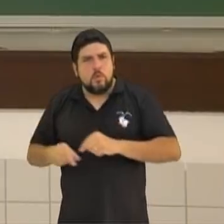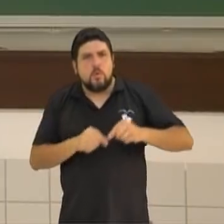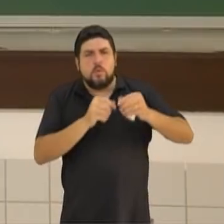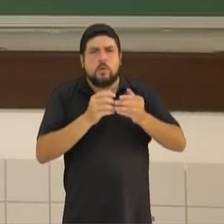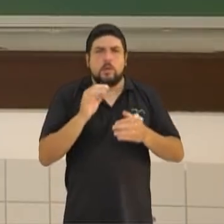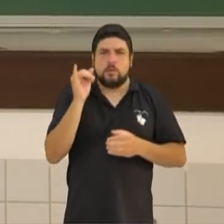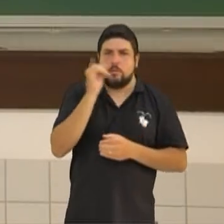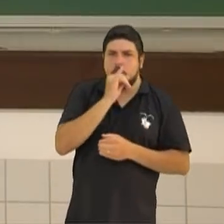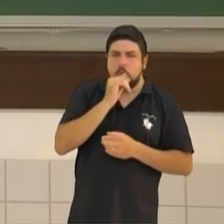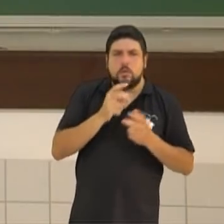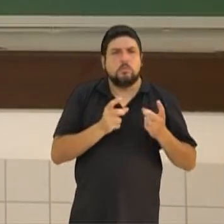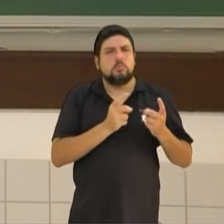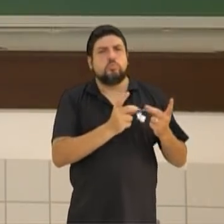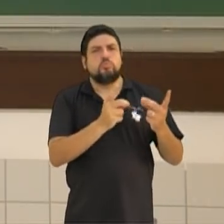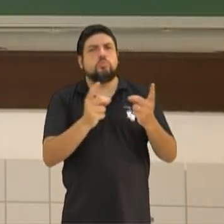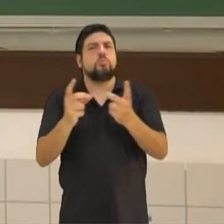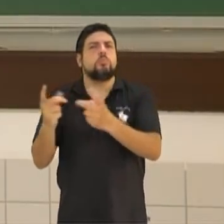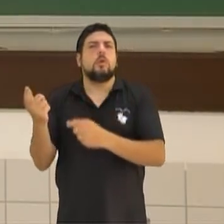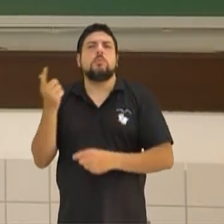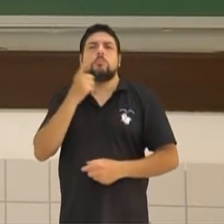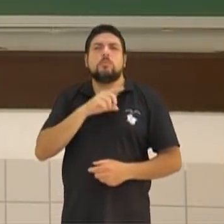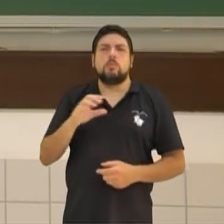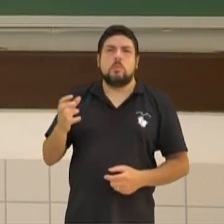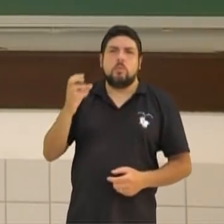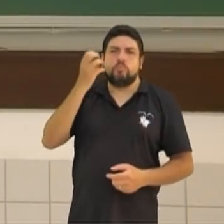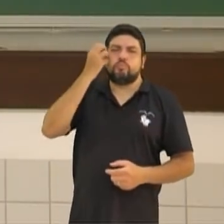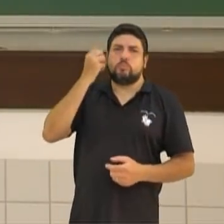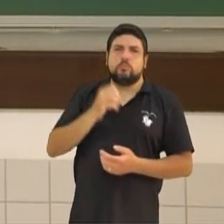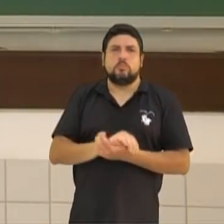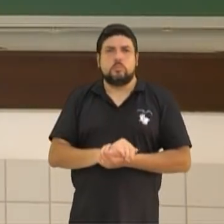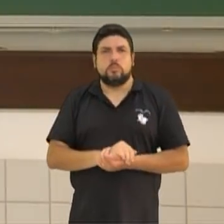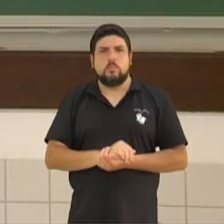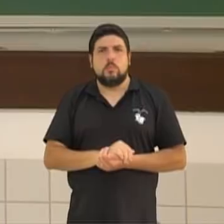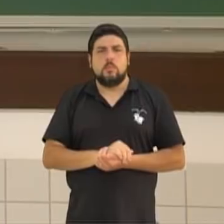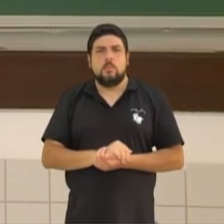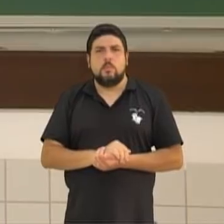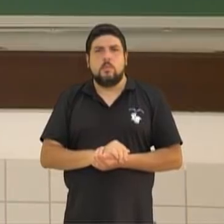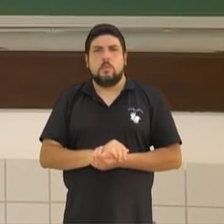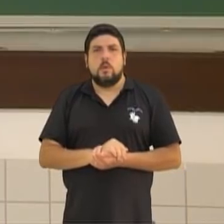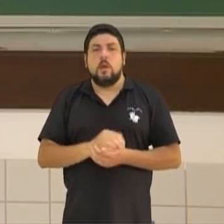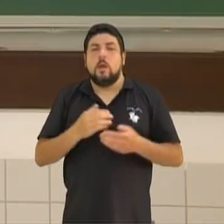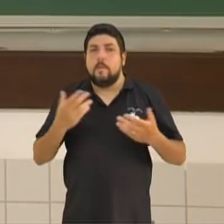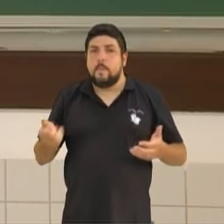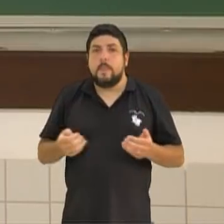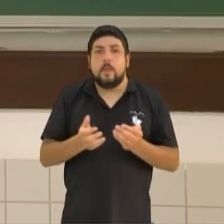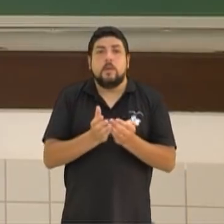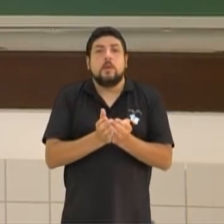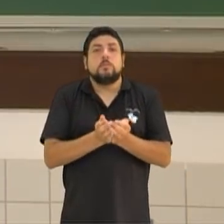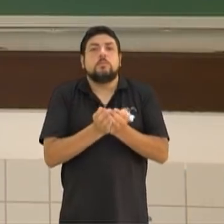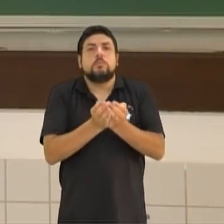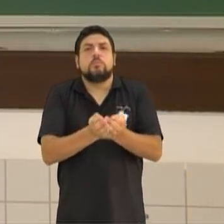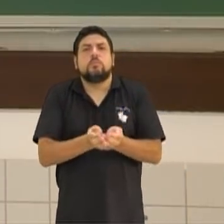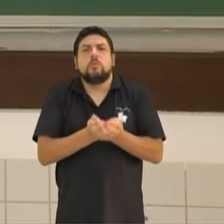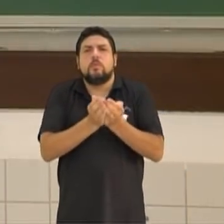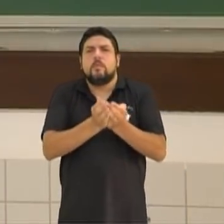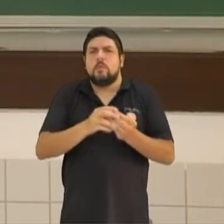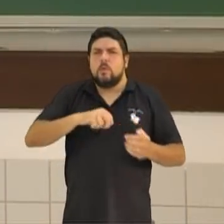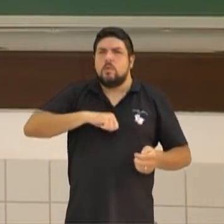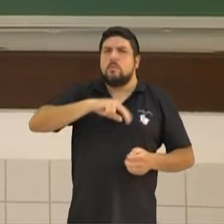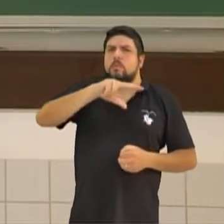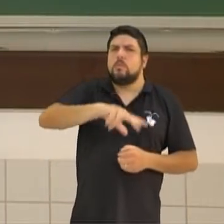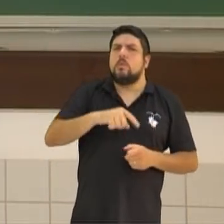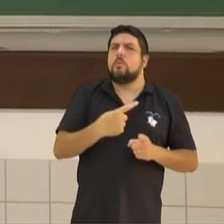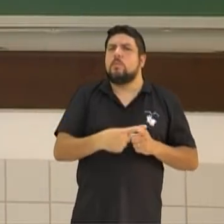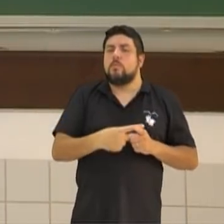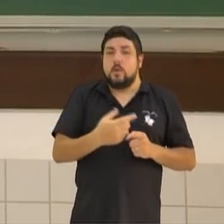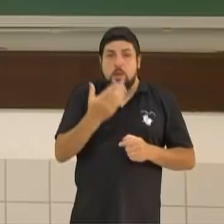isso. Então, qual que era o objetivo das grandes navegações? Era quebrar o monopólio que os árabes e os